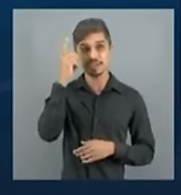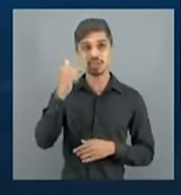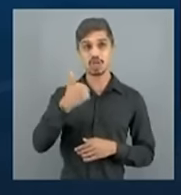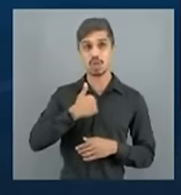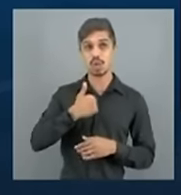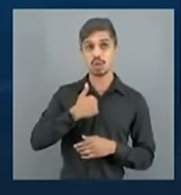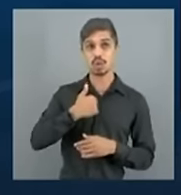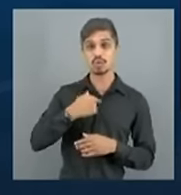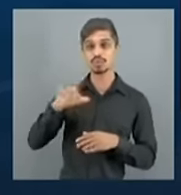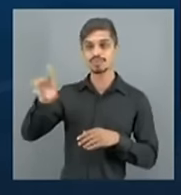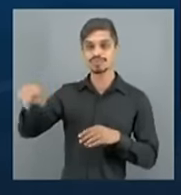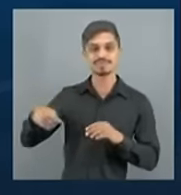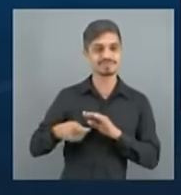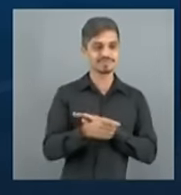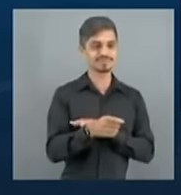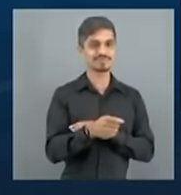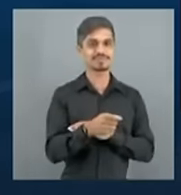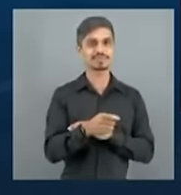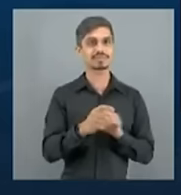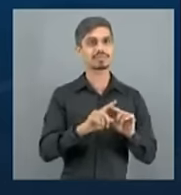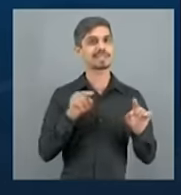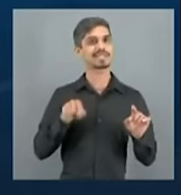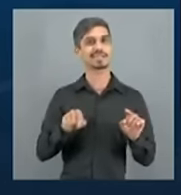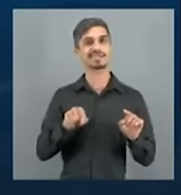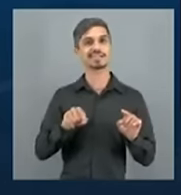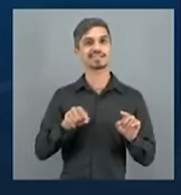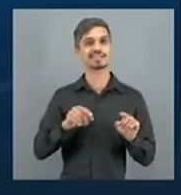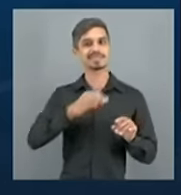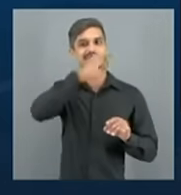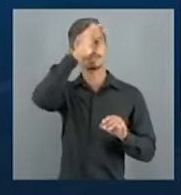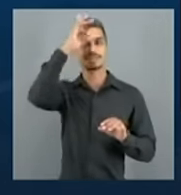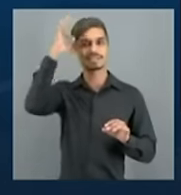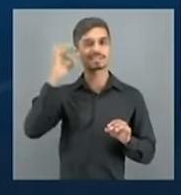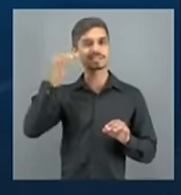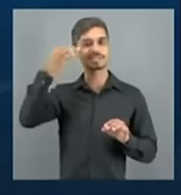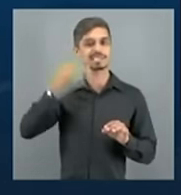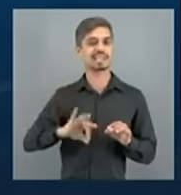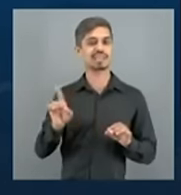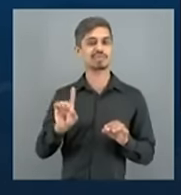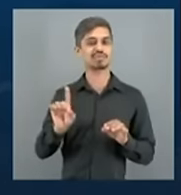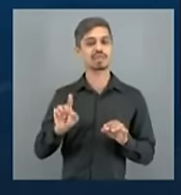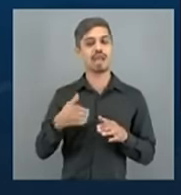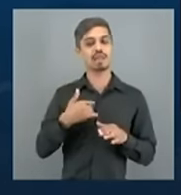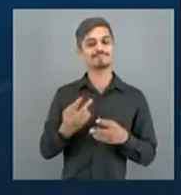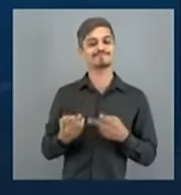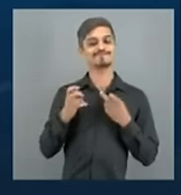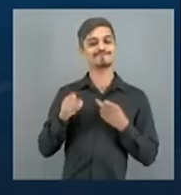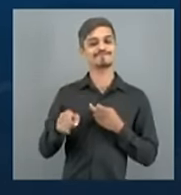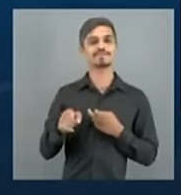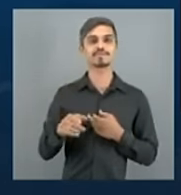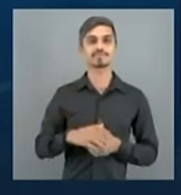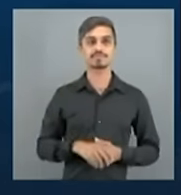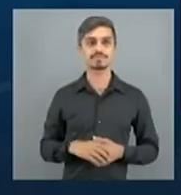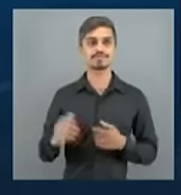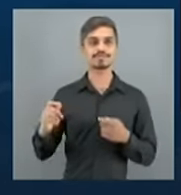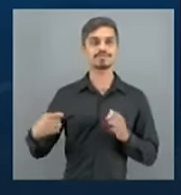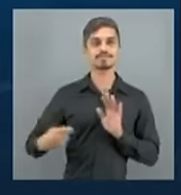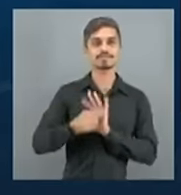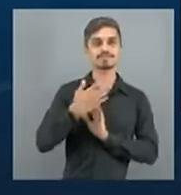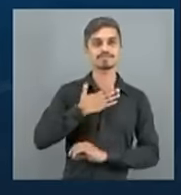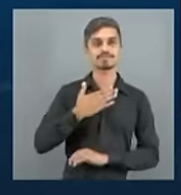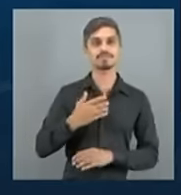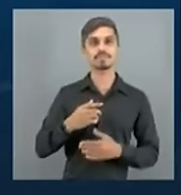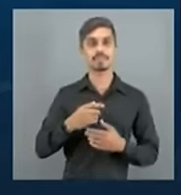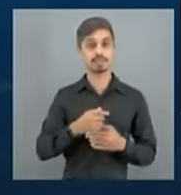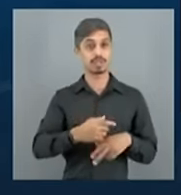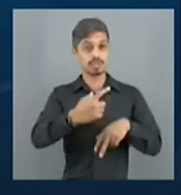supostamente coloca para estar no meio da gente e nem todo mundo tem uma lealdade. Então, eu acredito que jogadores que receberam, não receberam